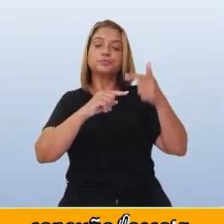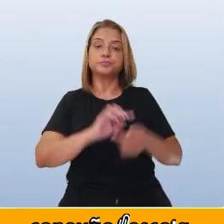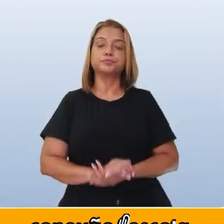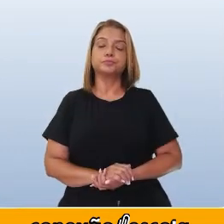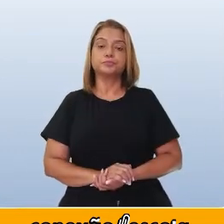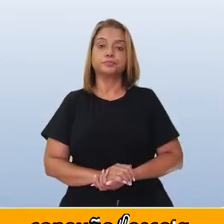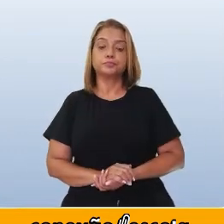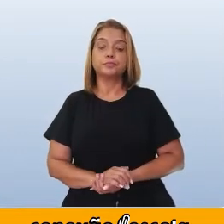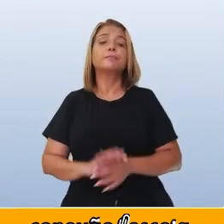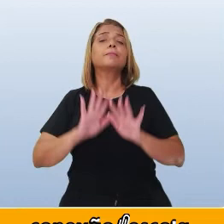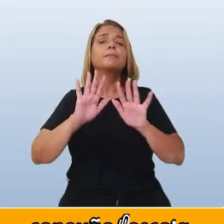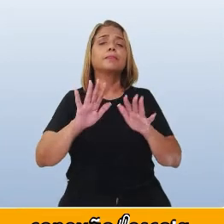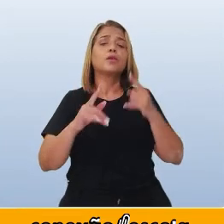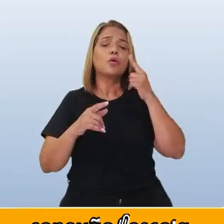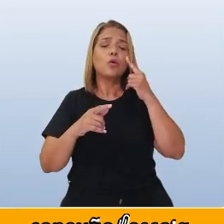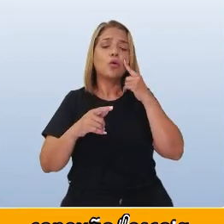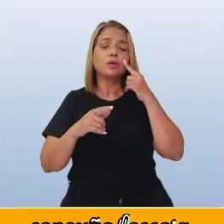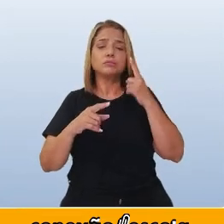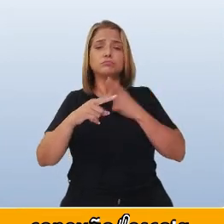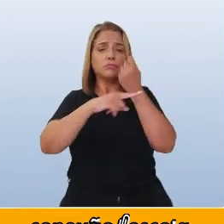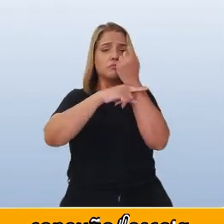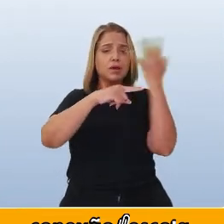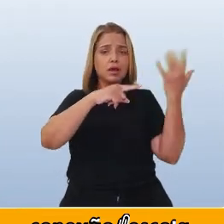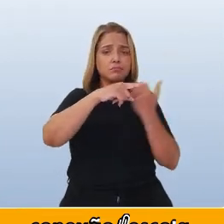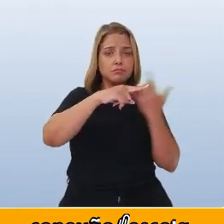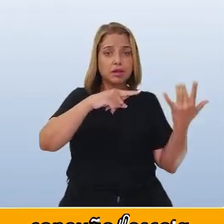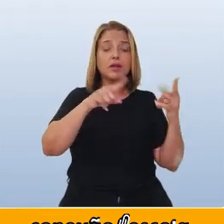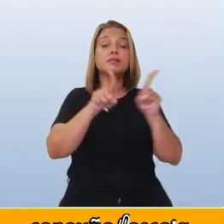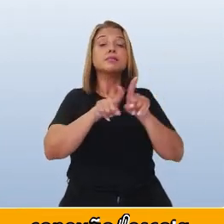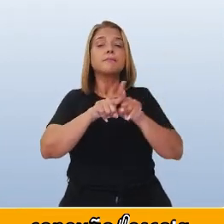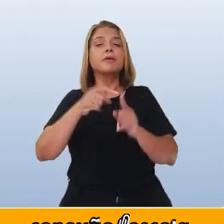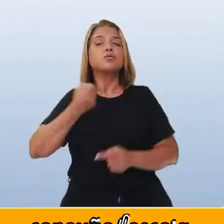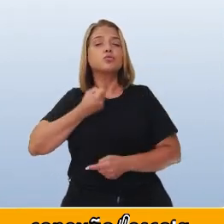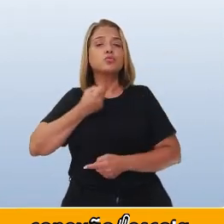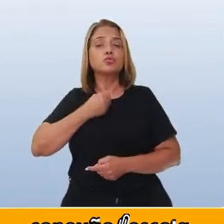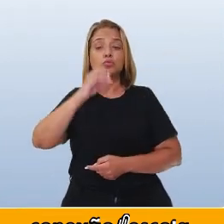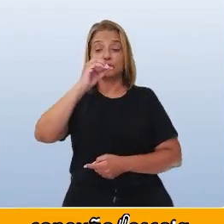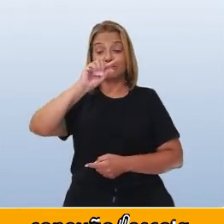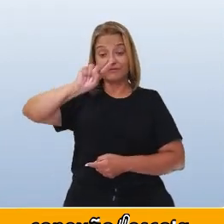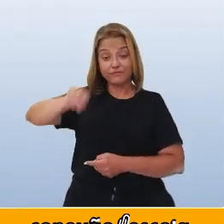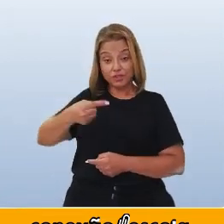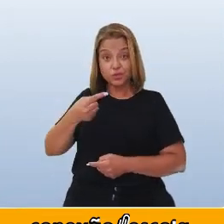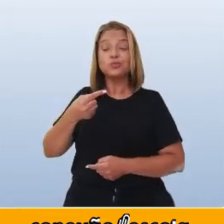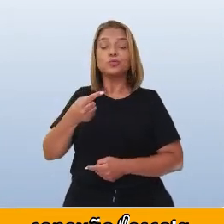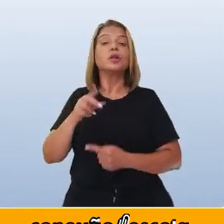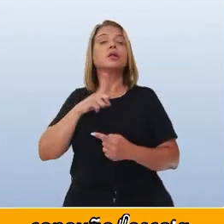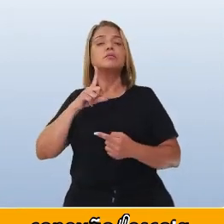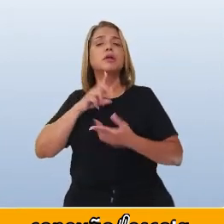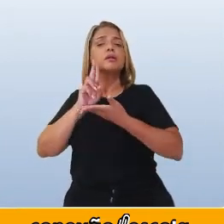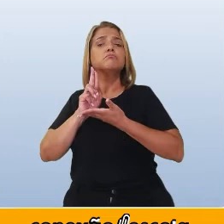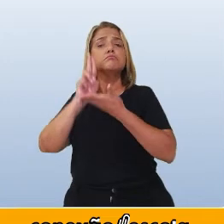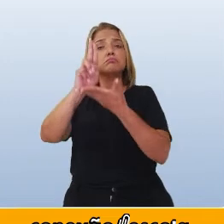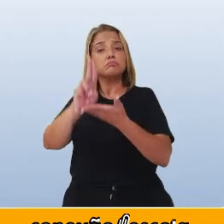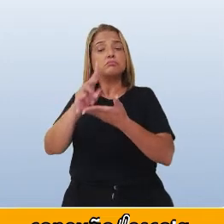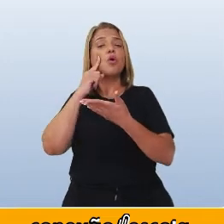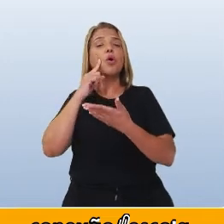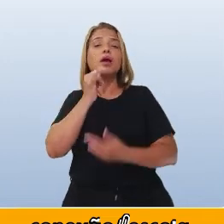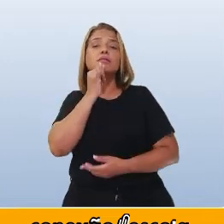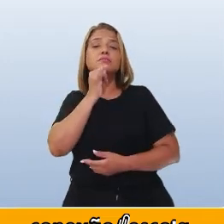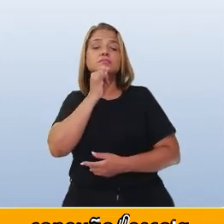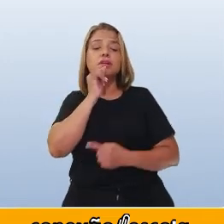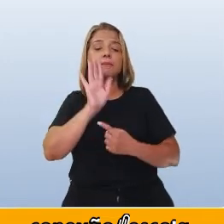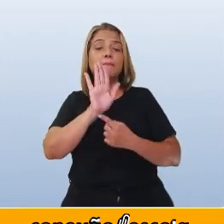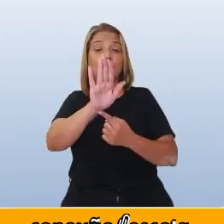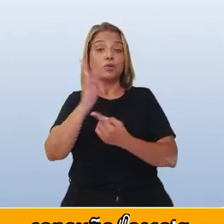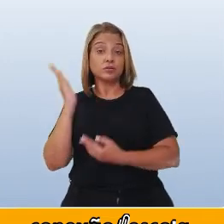Sobre frações, números decimais, veremos também a representação de exemplos de